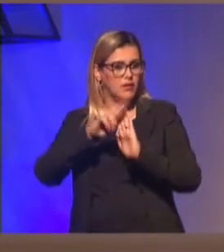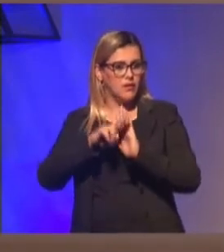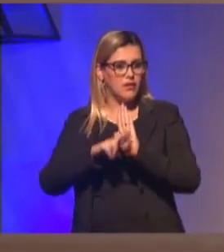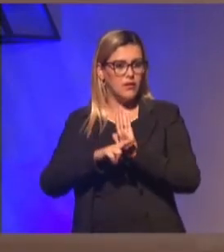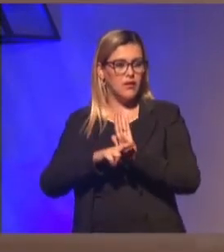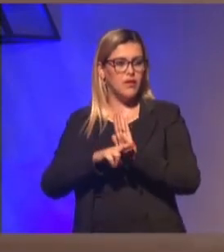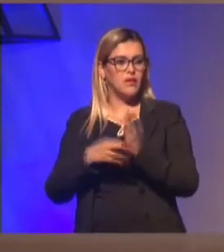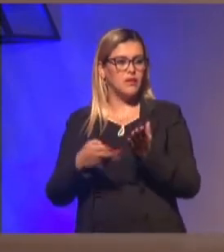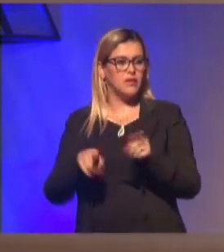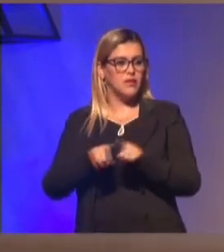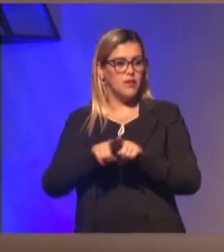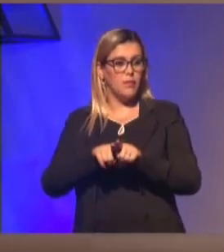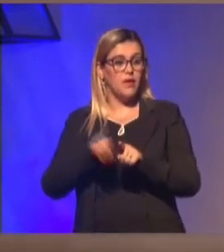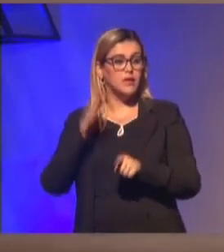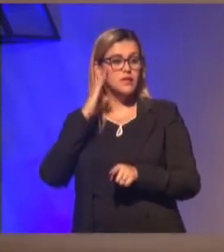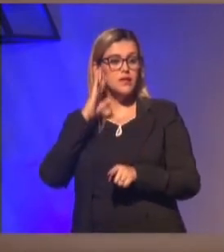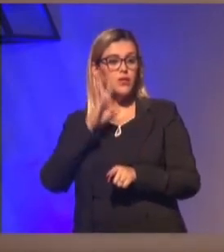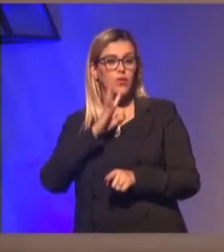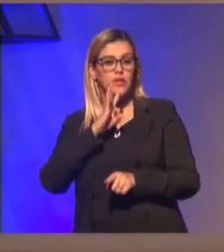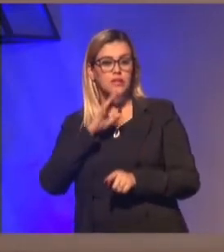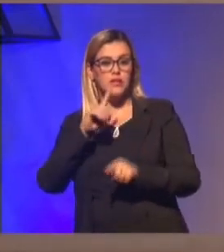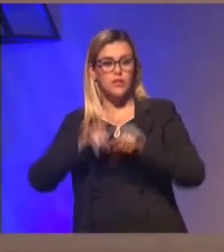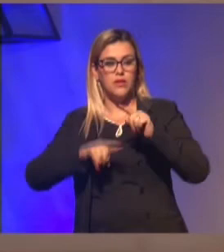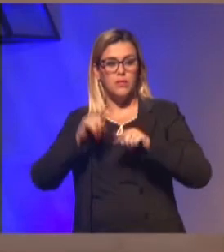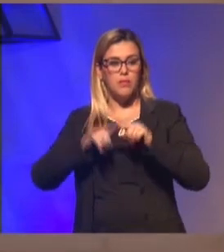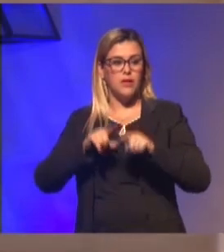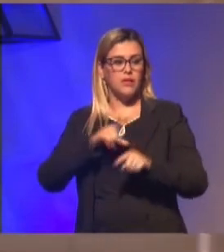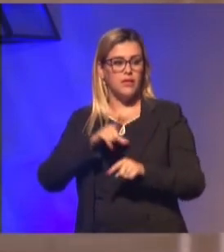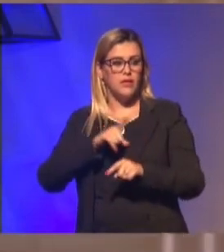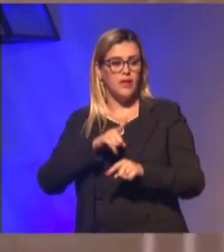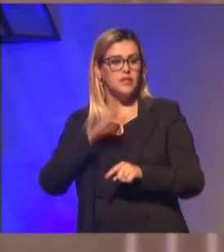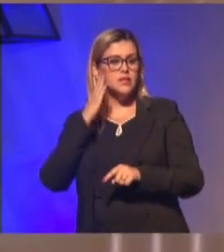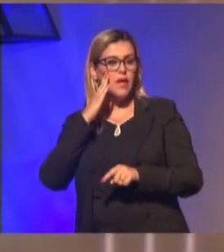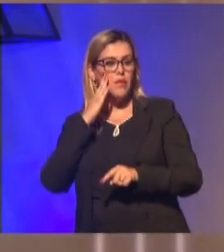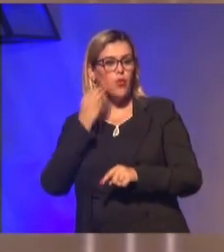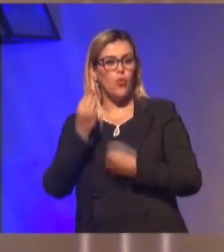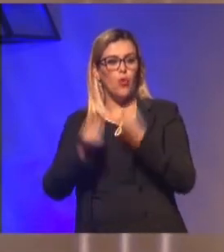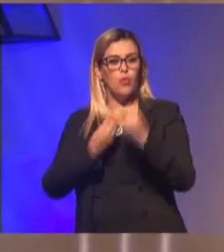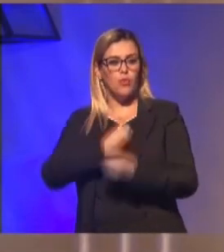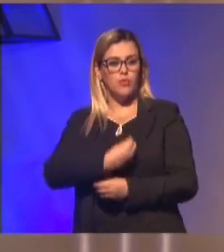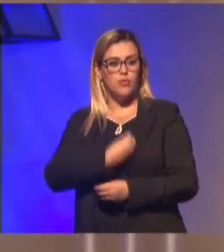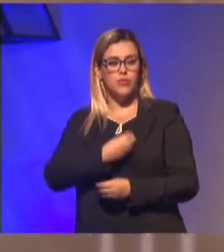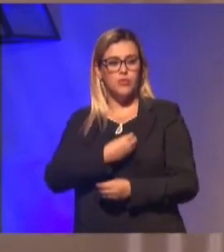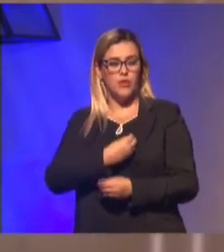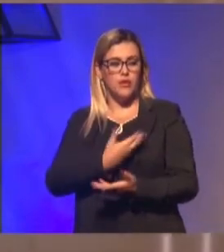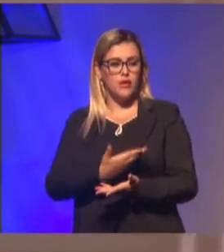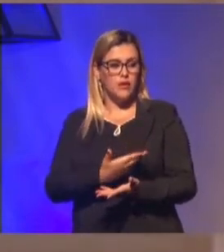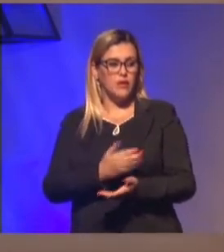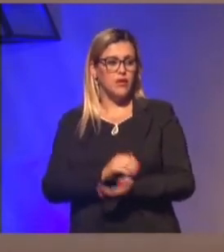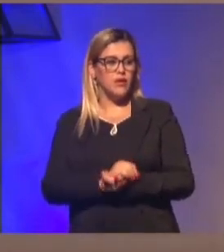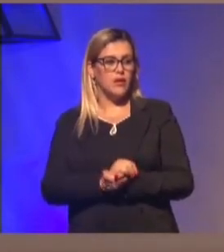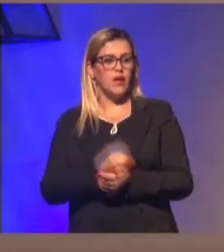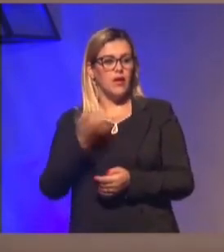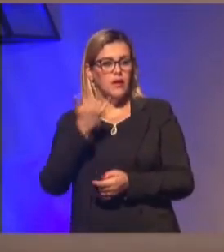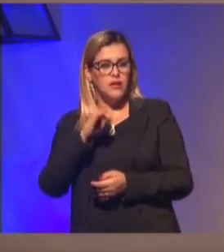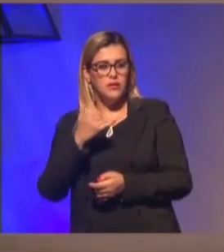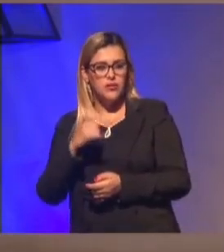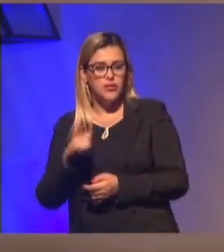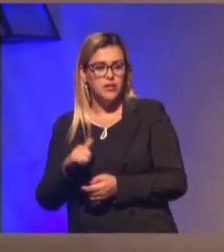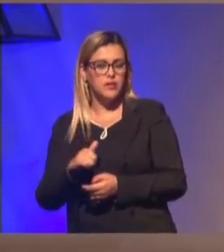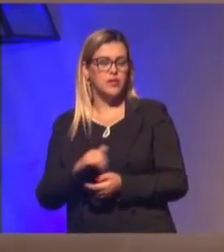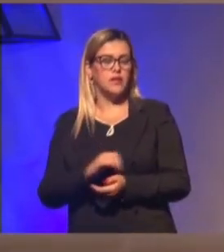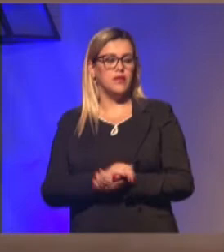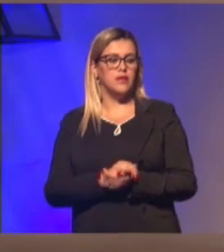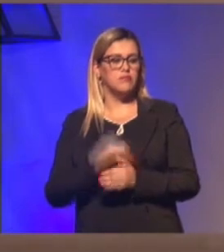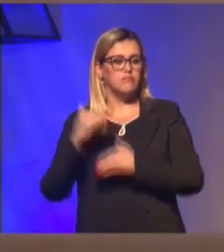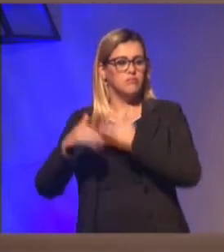entender o seu equipamento, né, que você tem, saber mexer nele, para se chegar aí em energias, né,